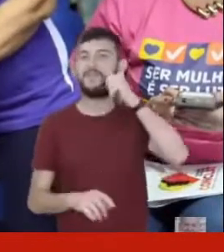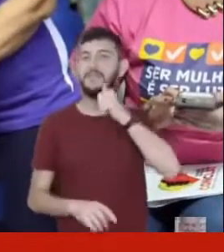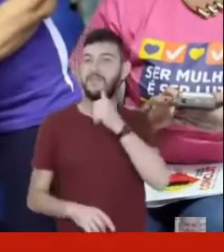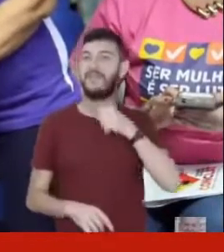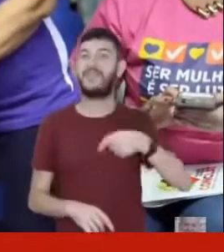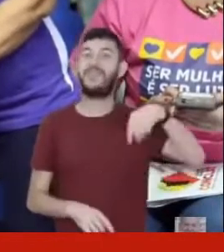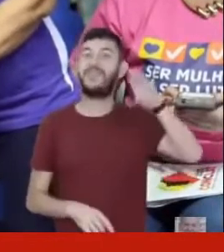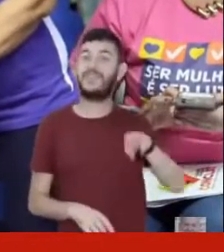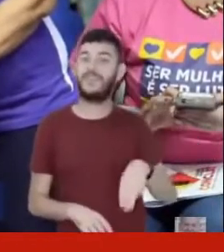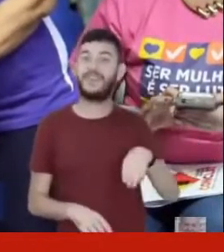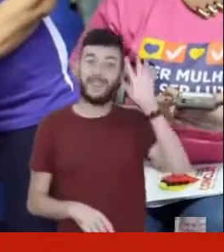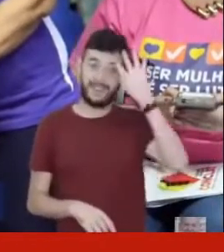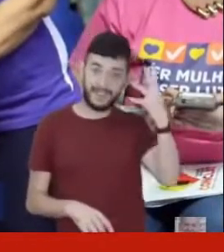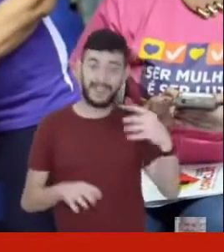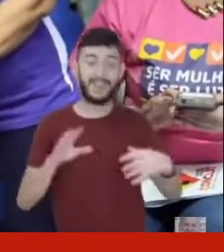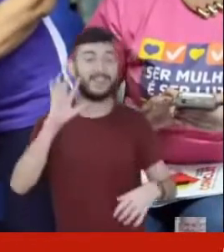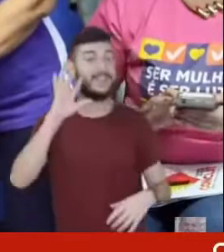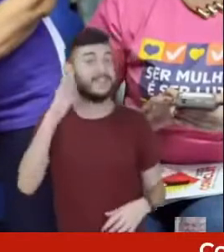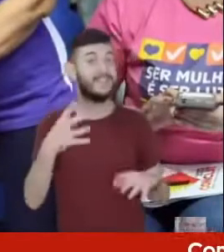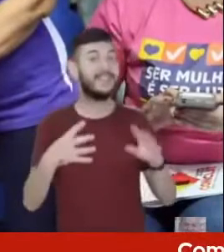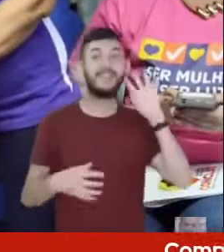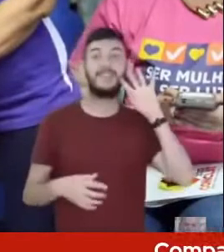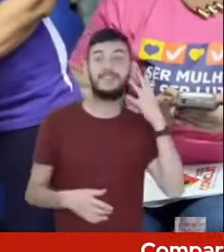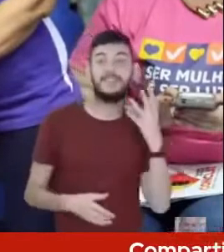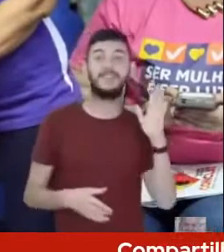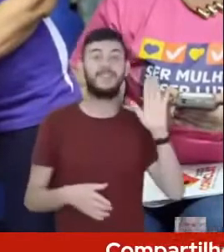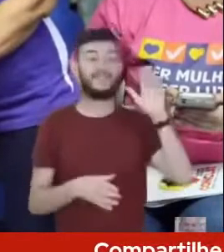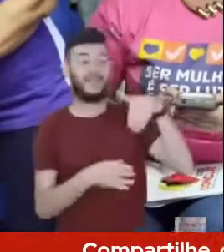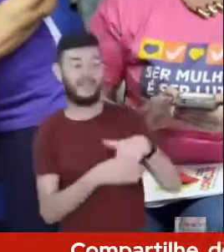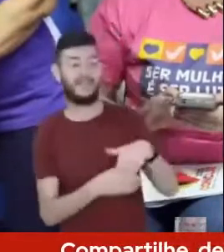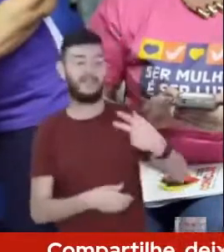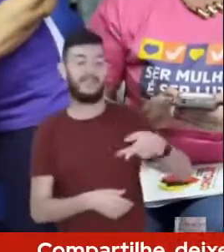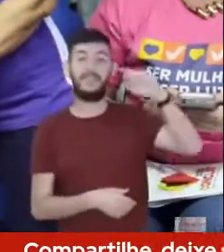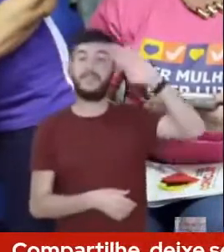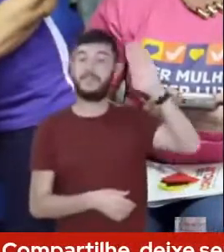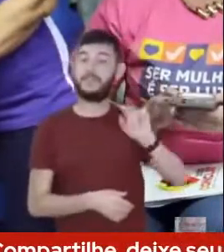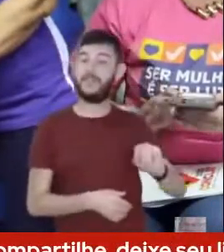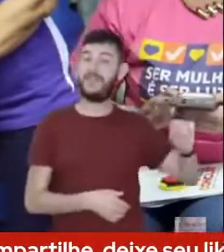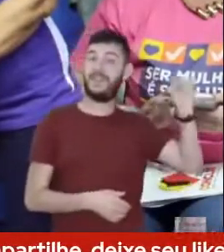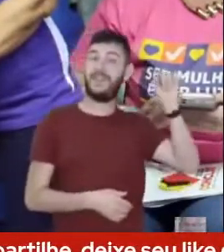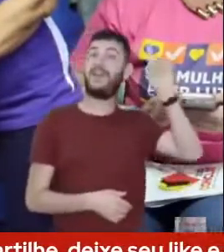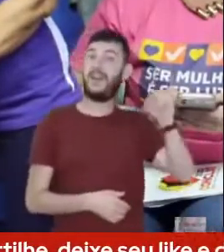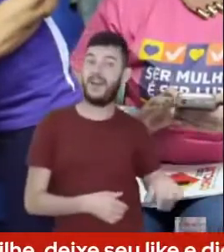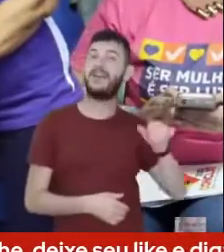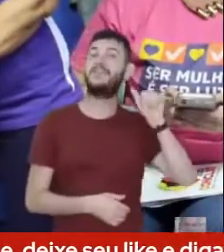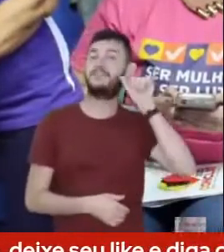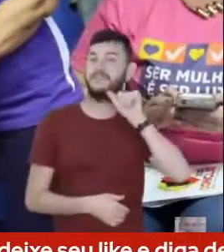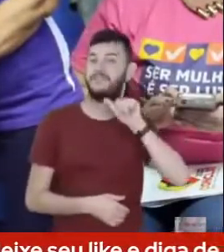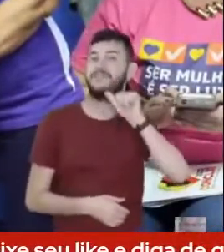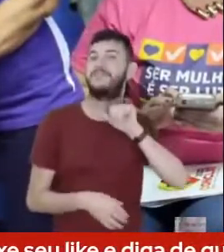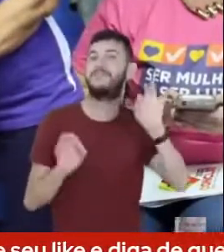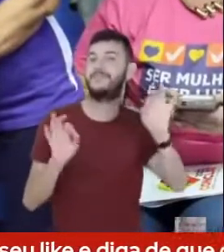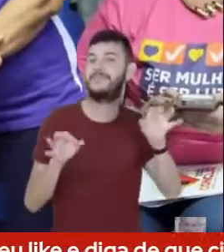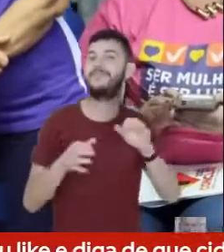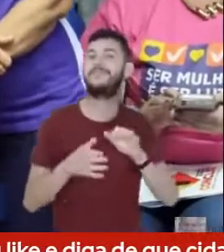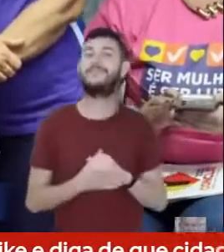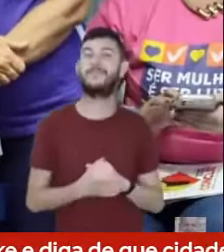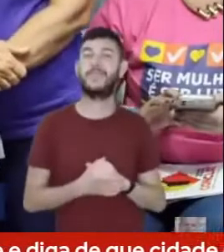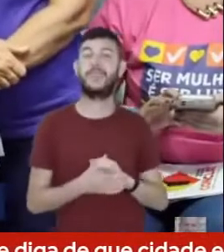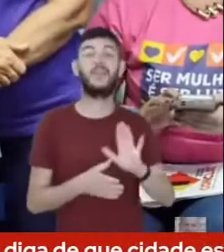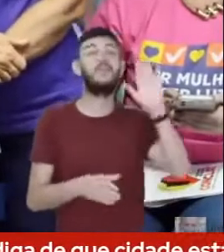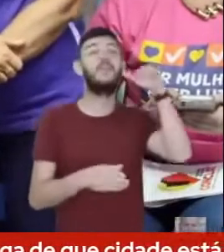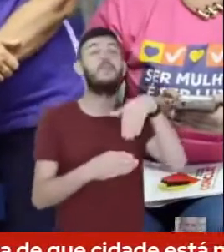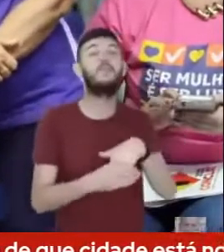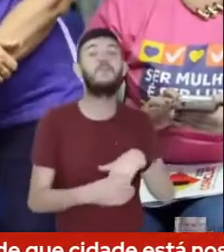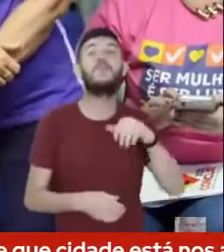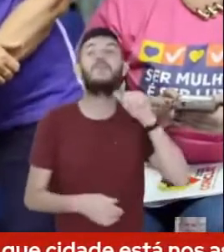decidir as eleições no Brasil são as mulheres. O voto da mulher é o